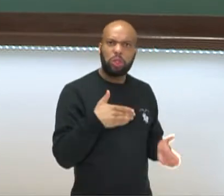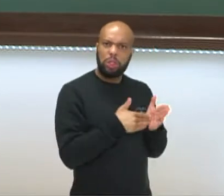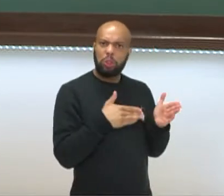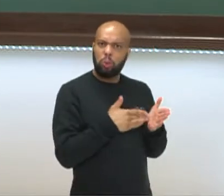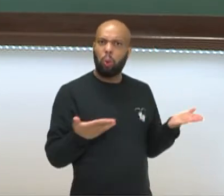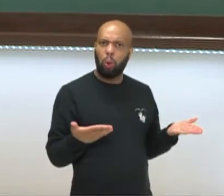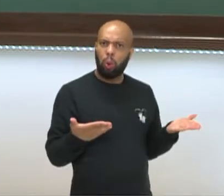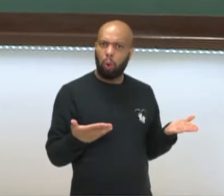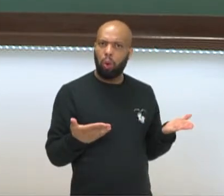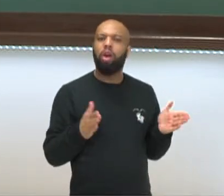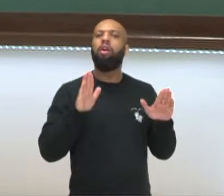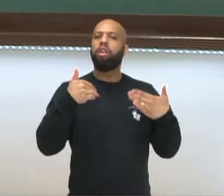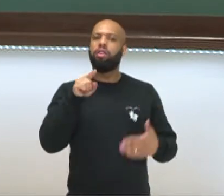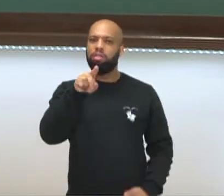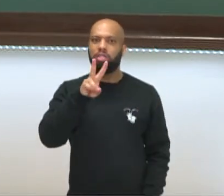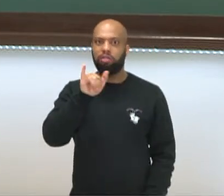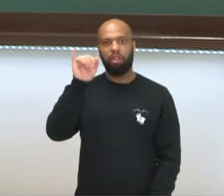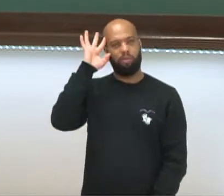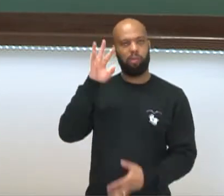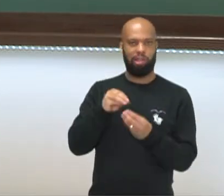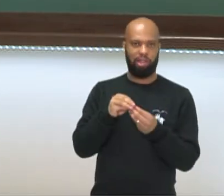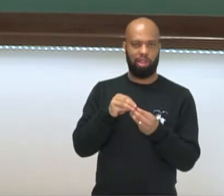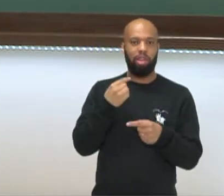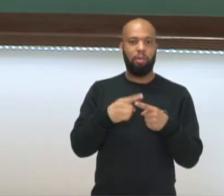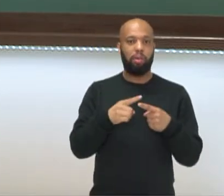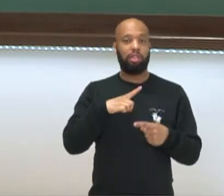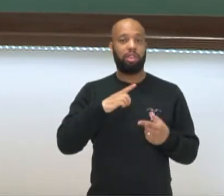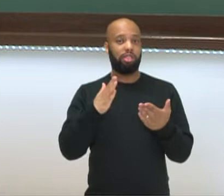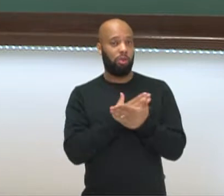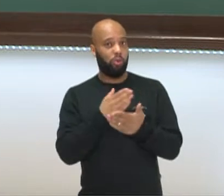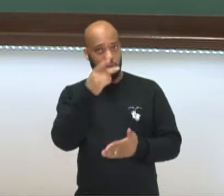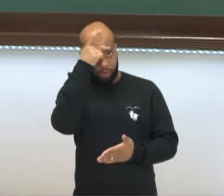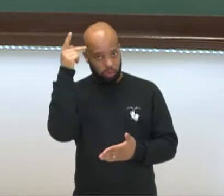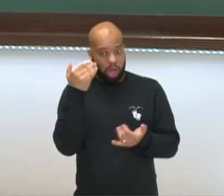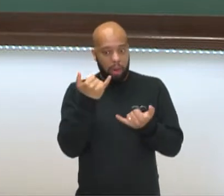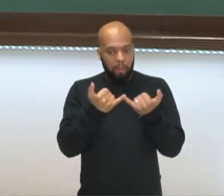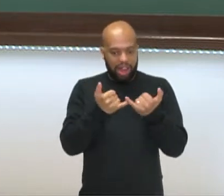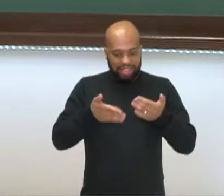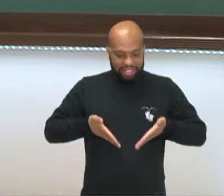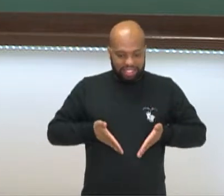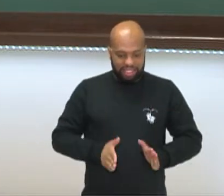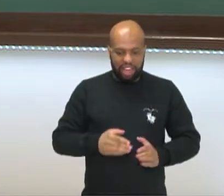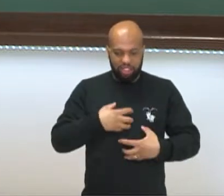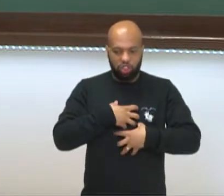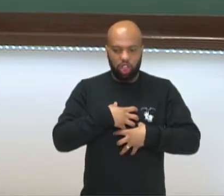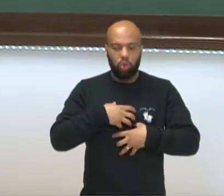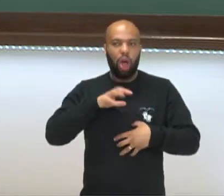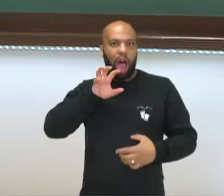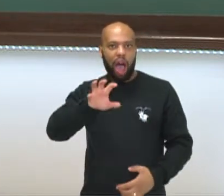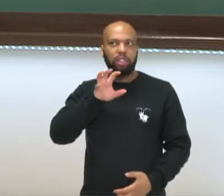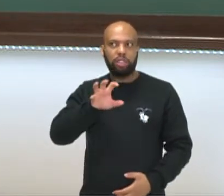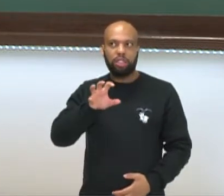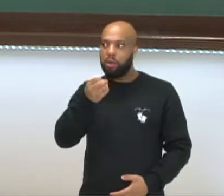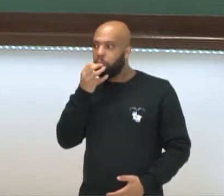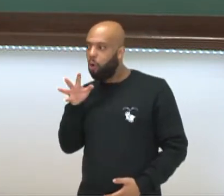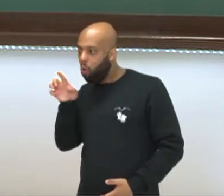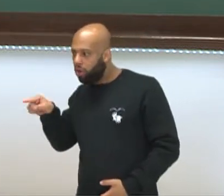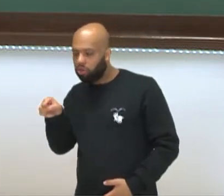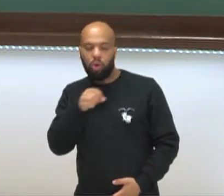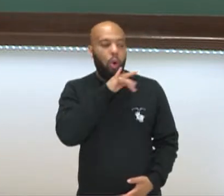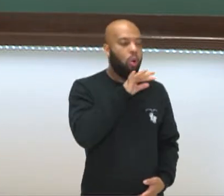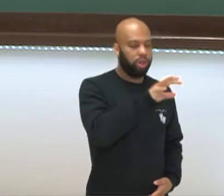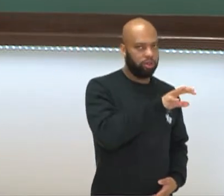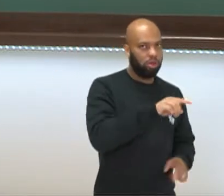vai entender que algumas pessoas já nascem com predisposição para certo tipo de atividades, o que não quer dizer que a gente não